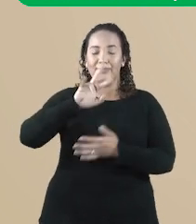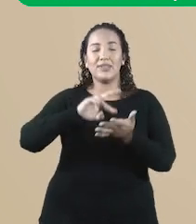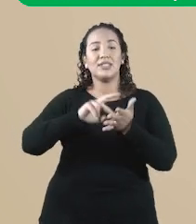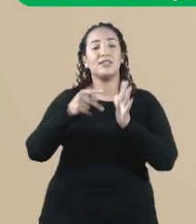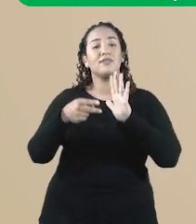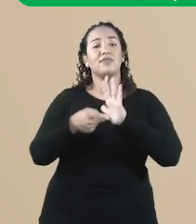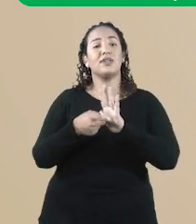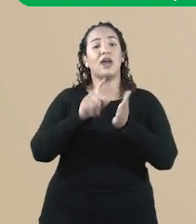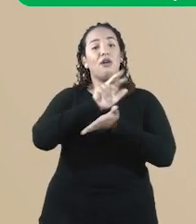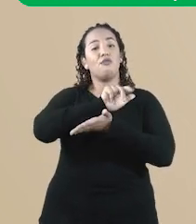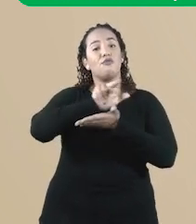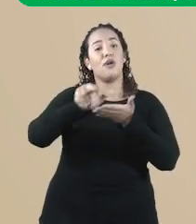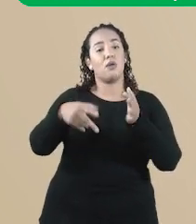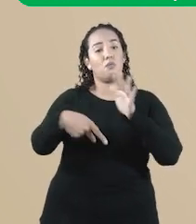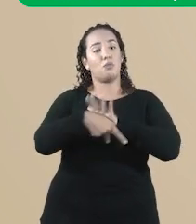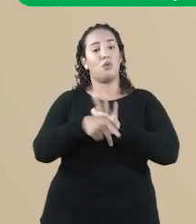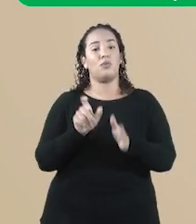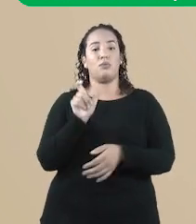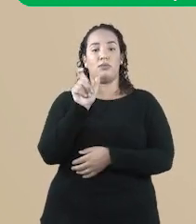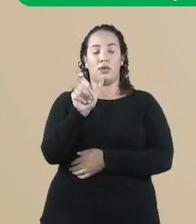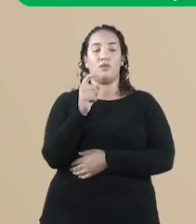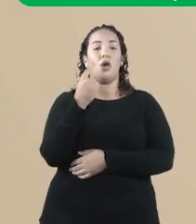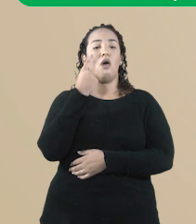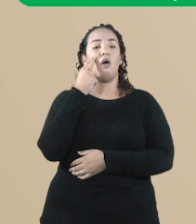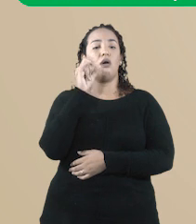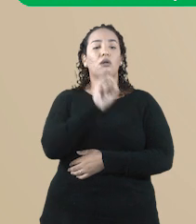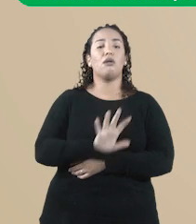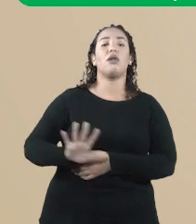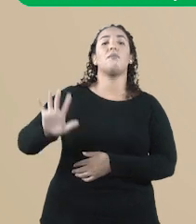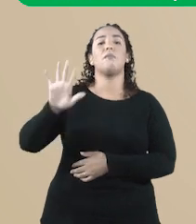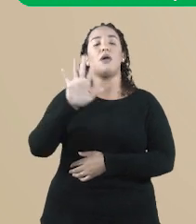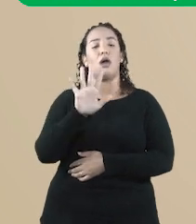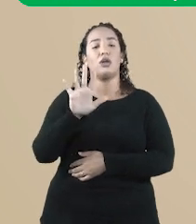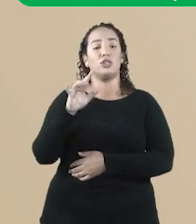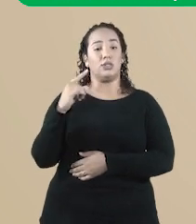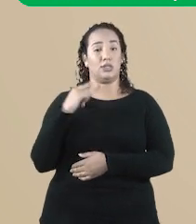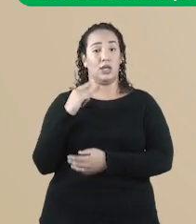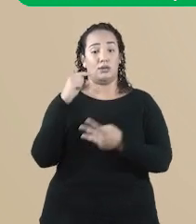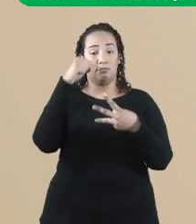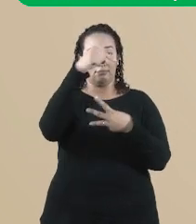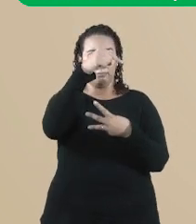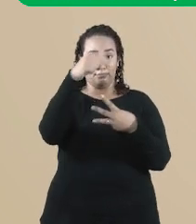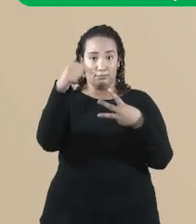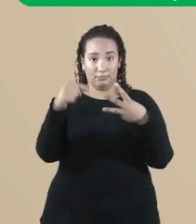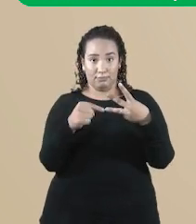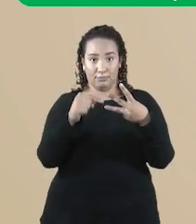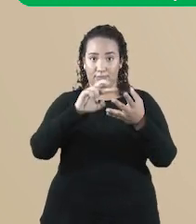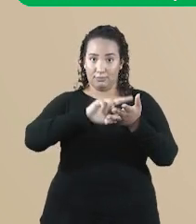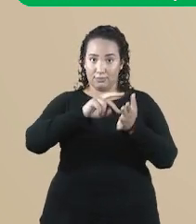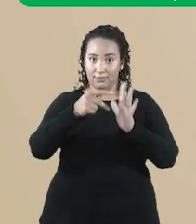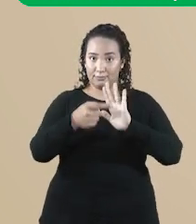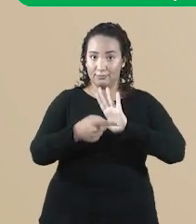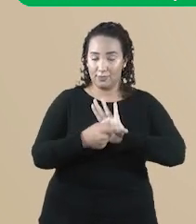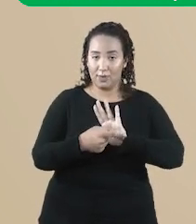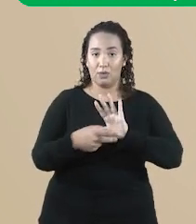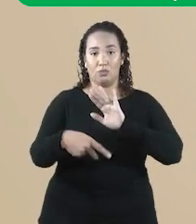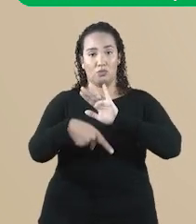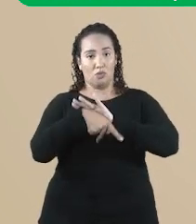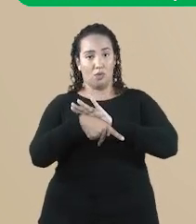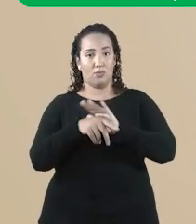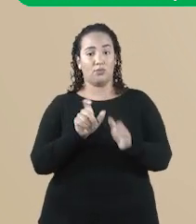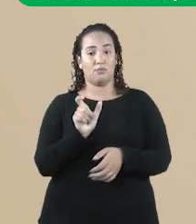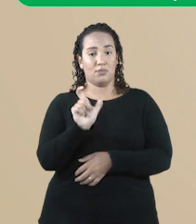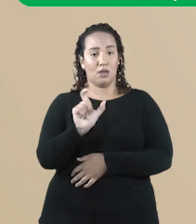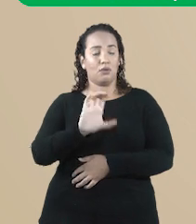um significado diferente da palavra. Esse verbete que estamos analisando apresenta 3 significados diferentes para a